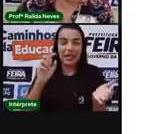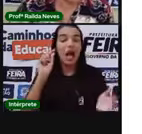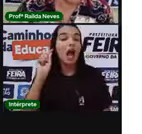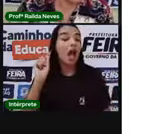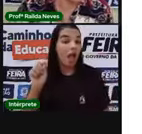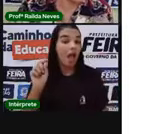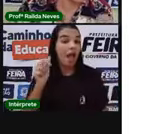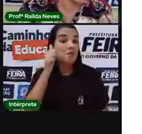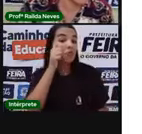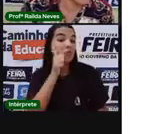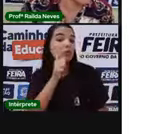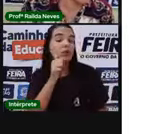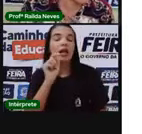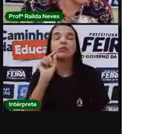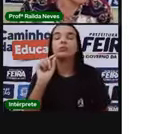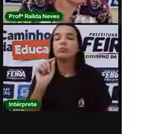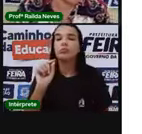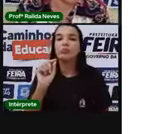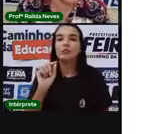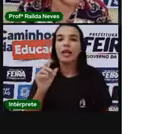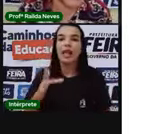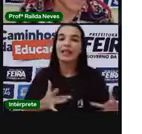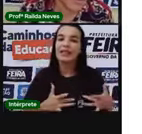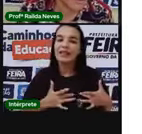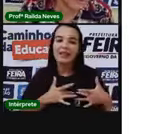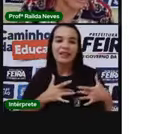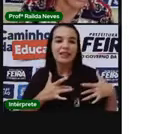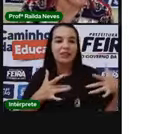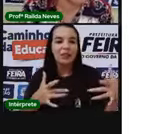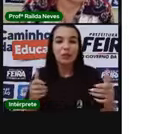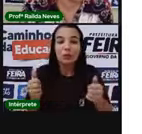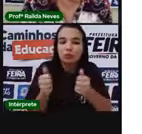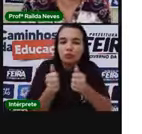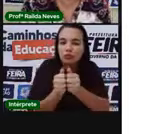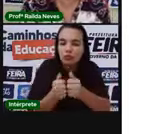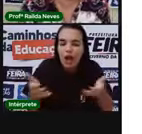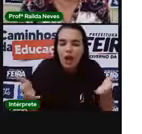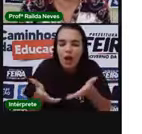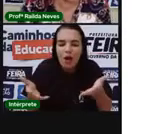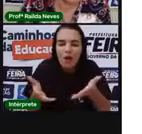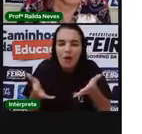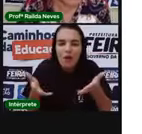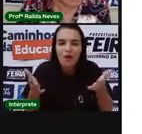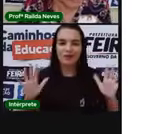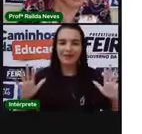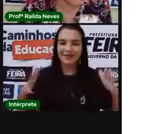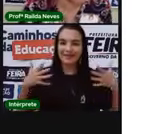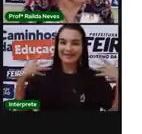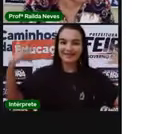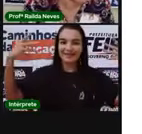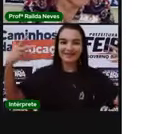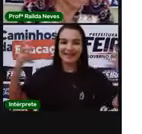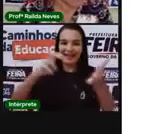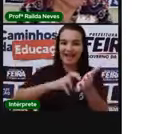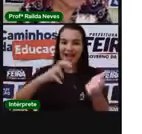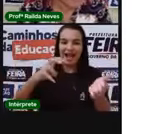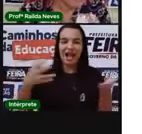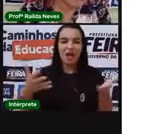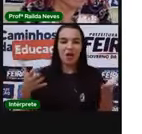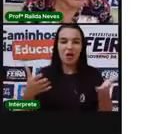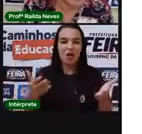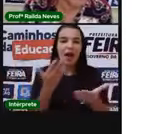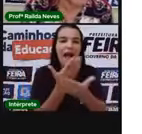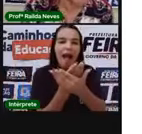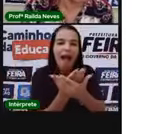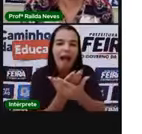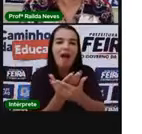linda, maravilhosa, que se colocou à disposição para estar conosco, abrilhantando a manhã de hoje, dando uma aula